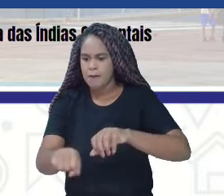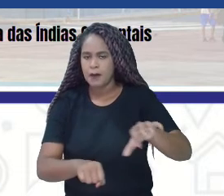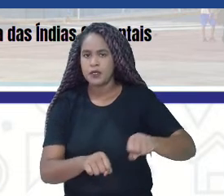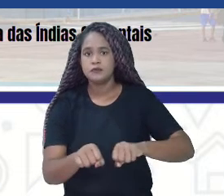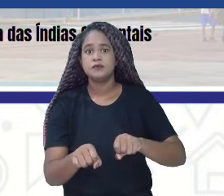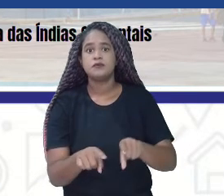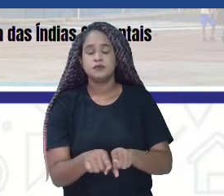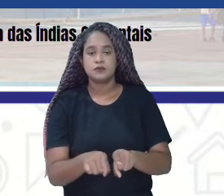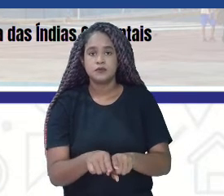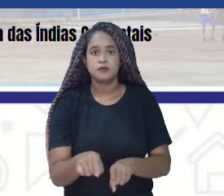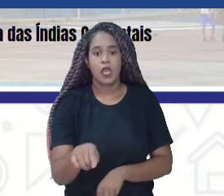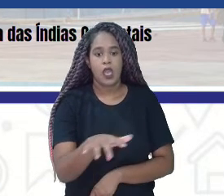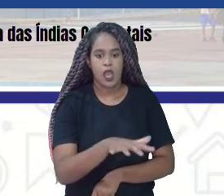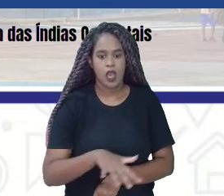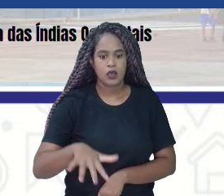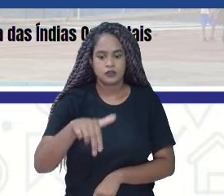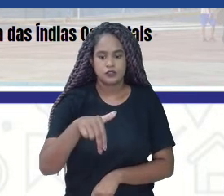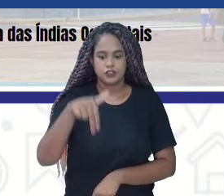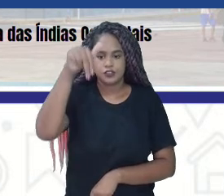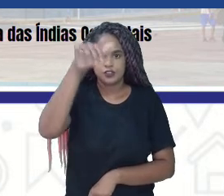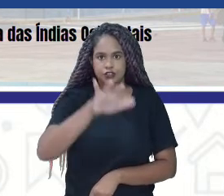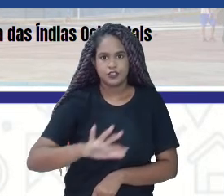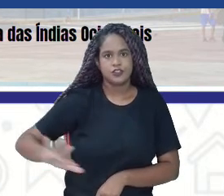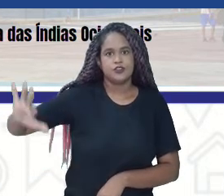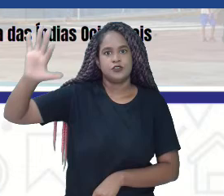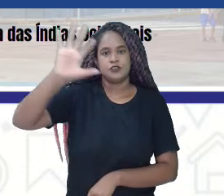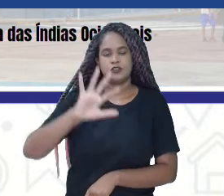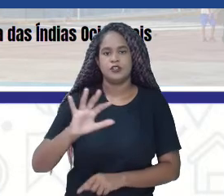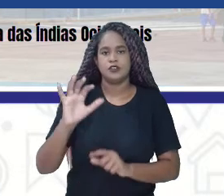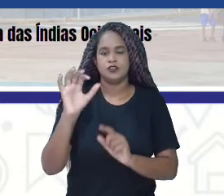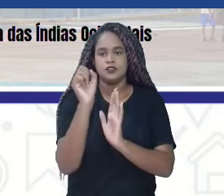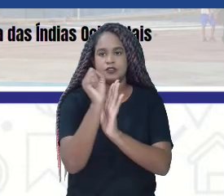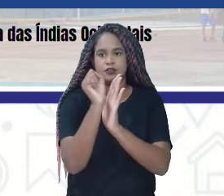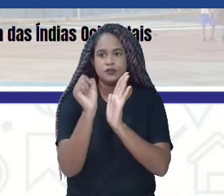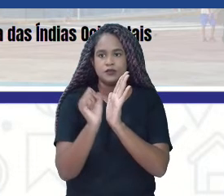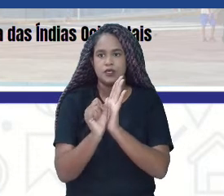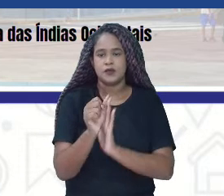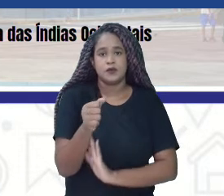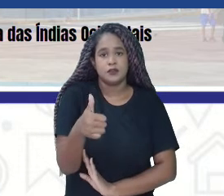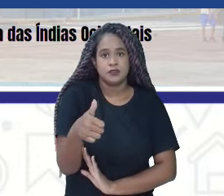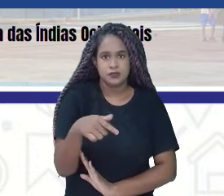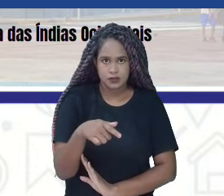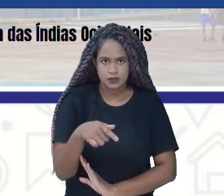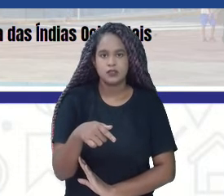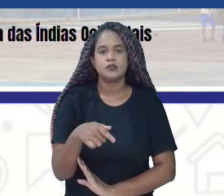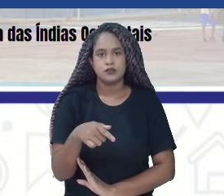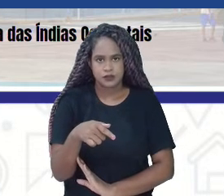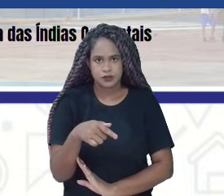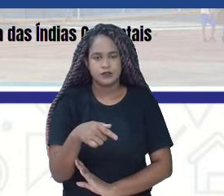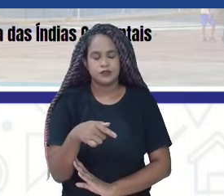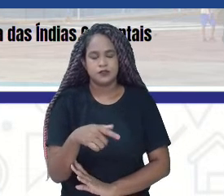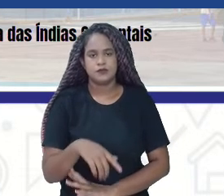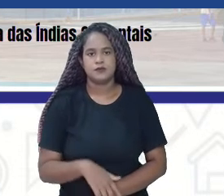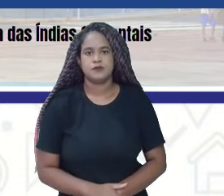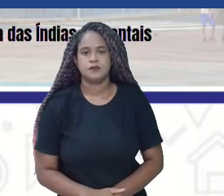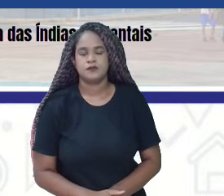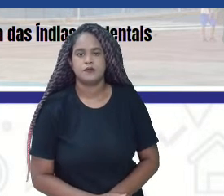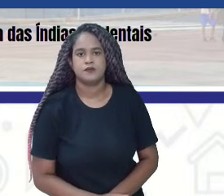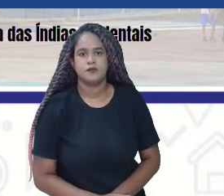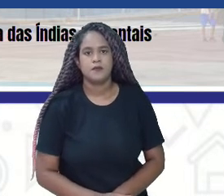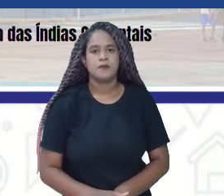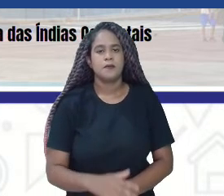de áreas no Nordeste brasileiro do século XVII, né, no caso no século XVII, a partir